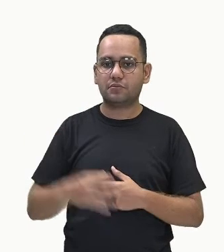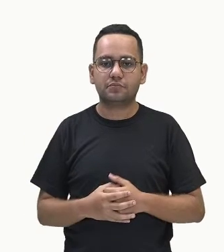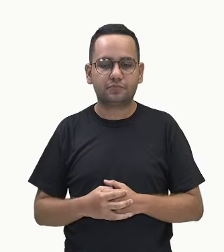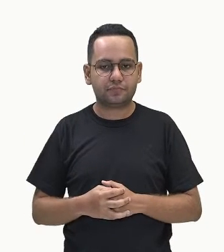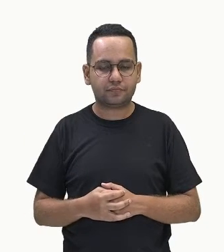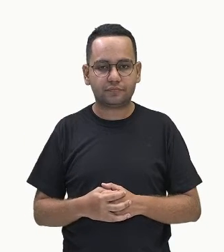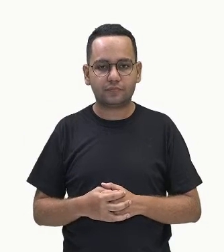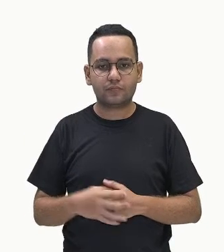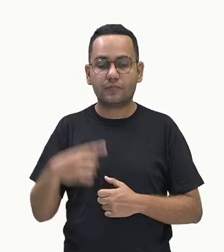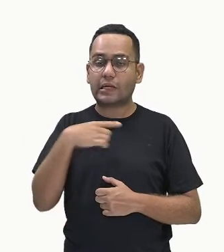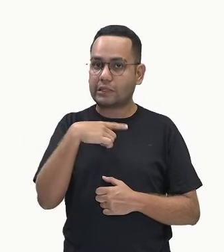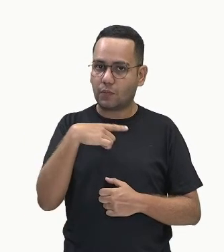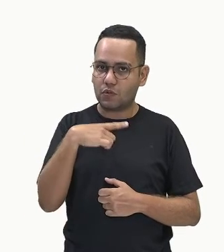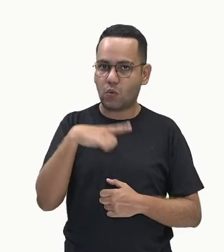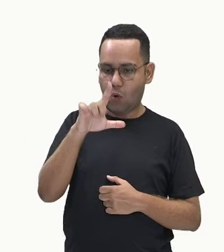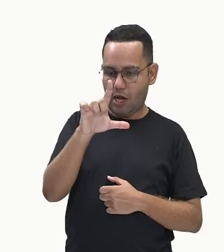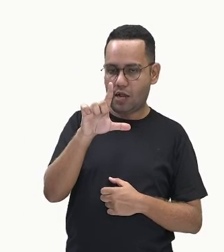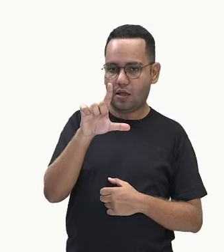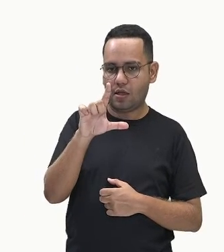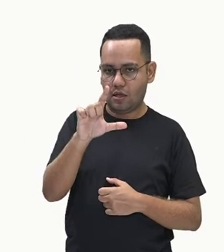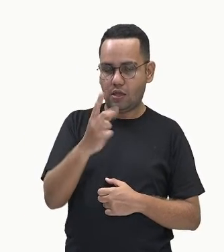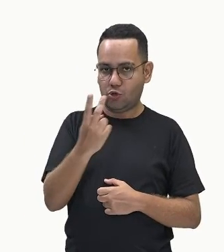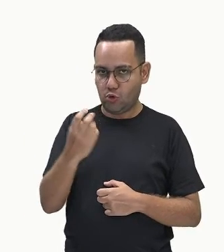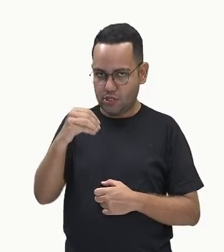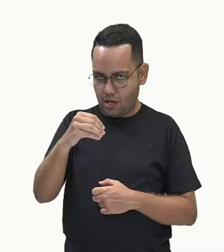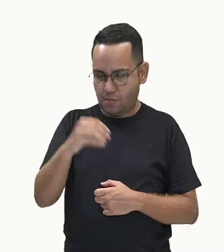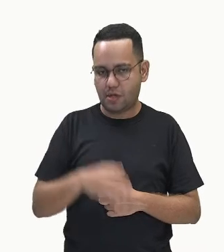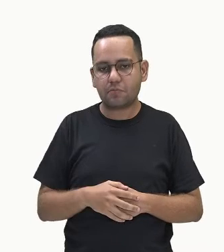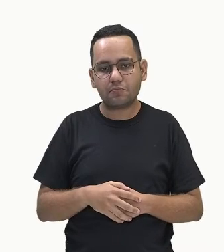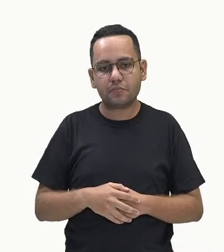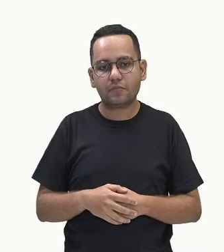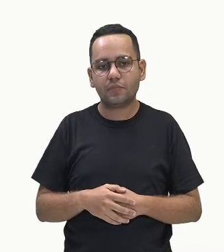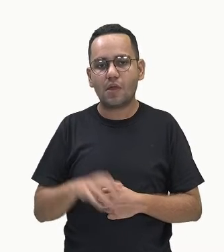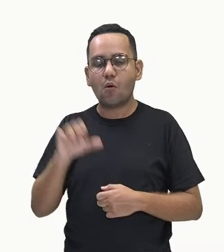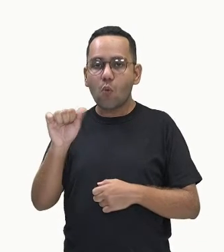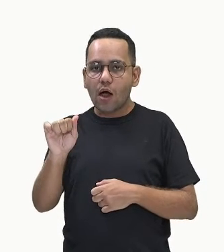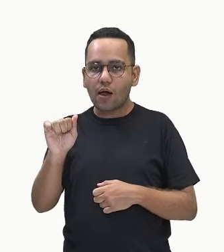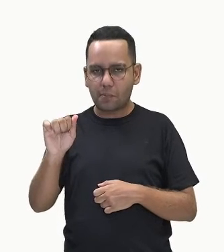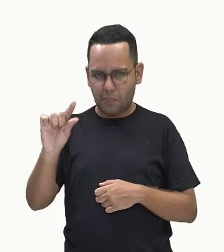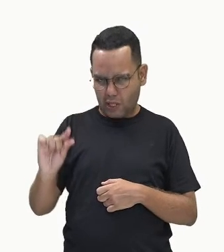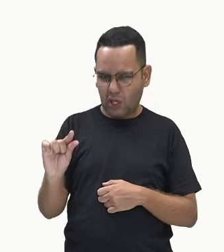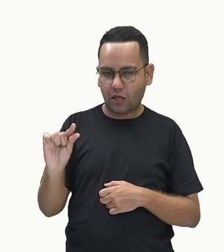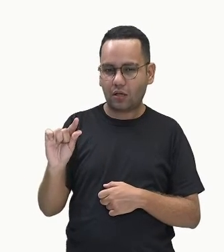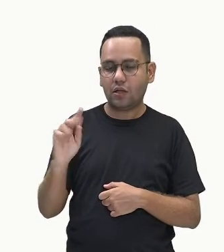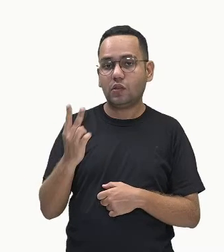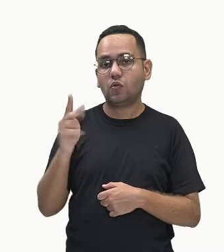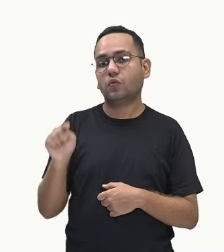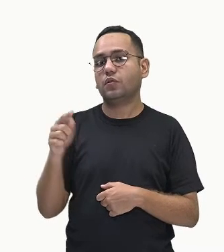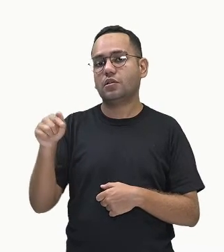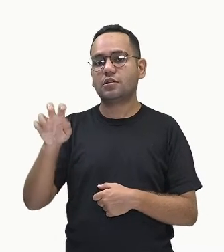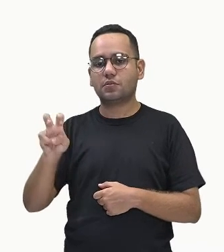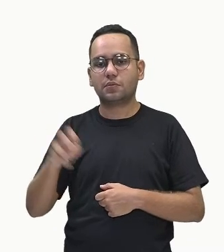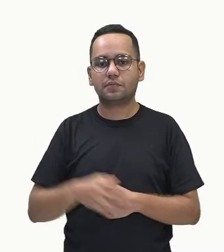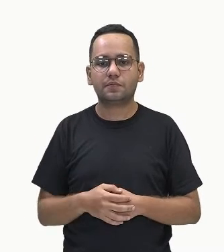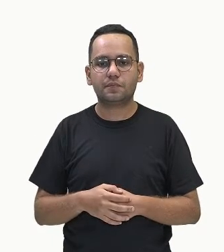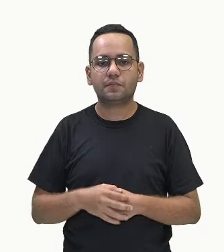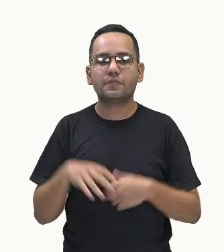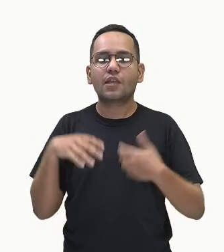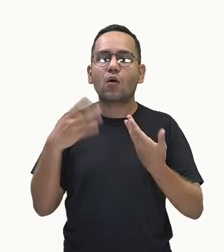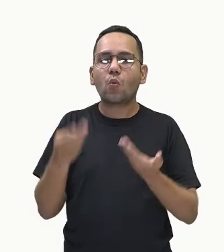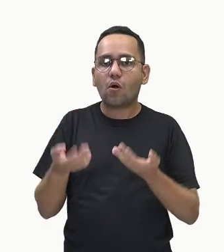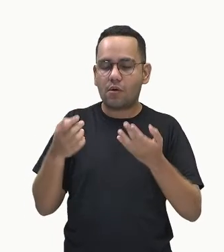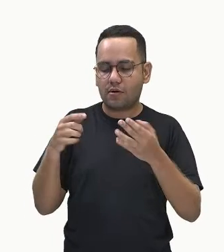o lado igual a 2, o apótema igual a 2,75 metros. Pergunta, qual a medida de